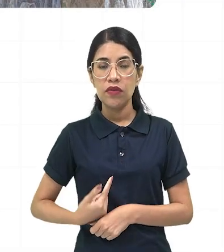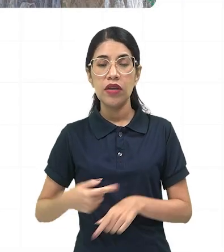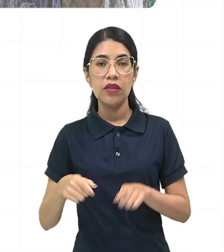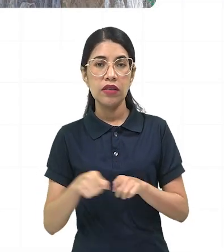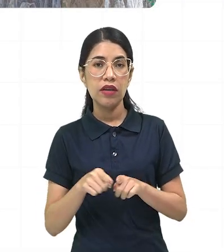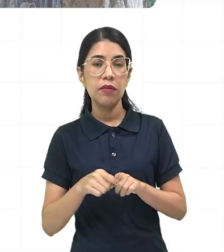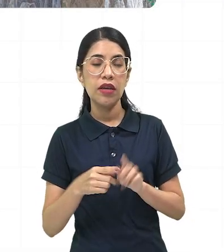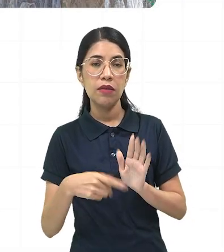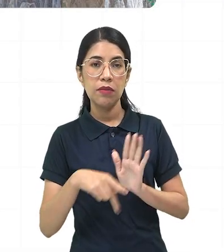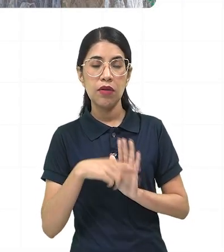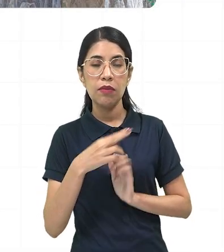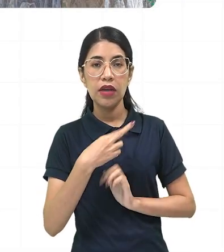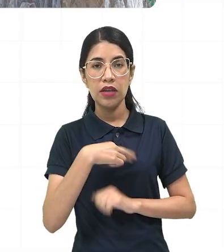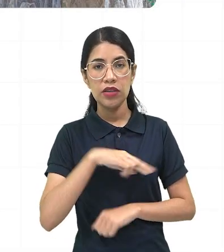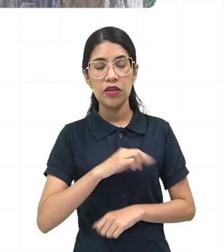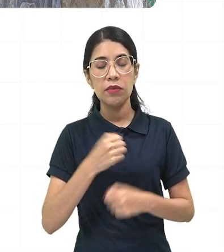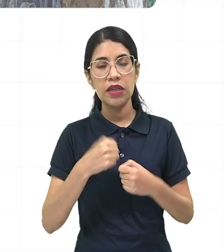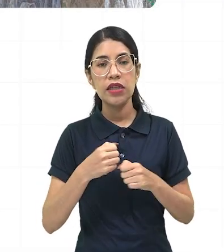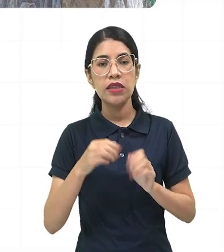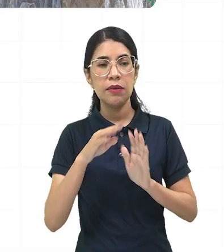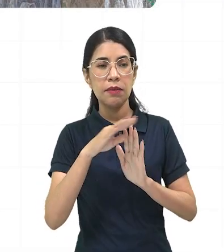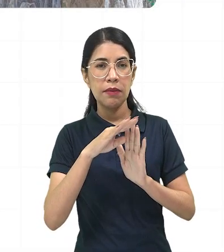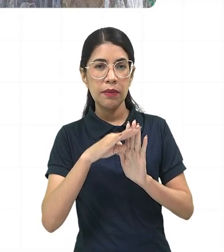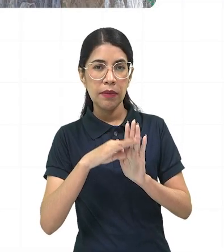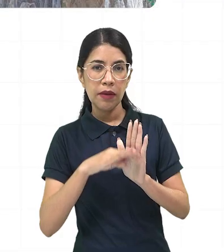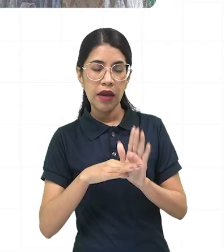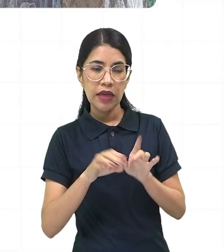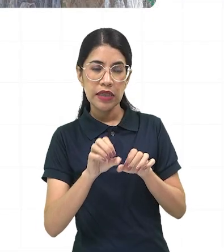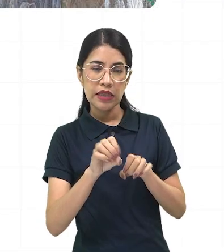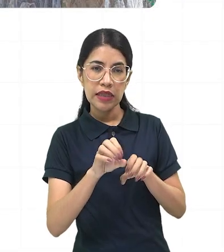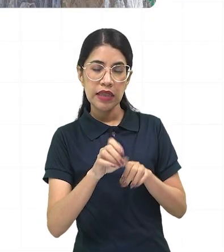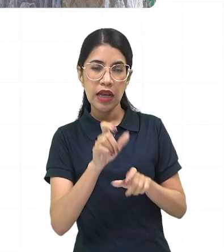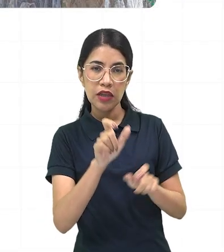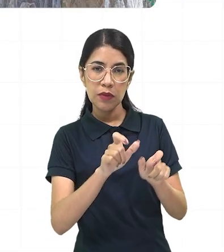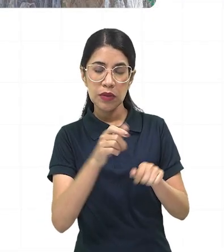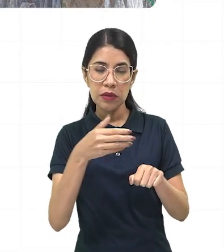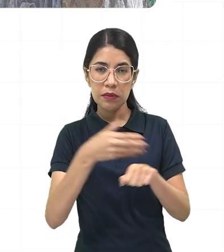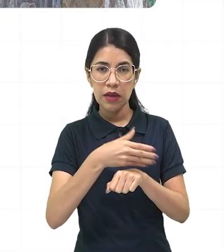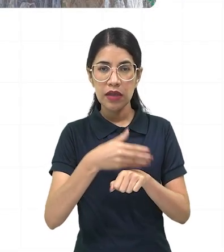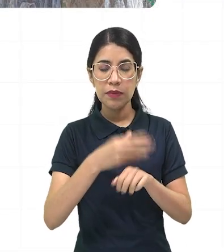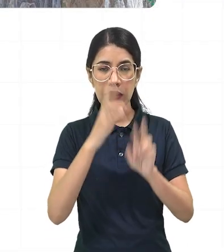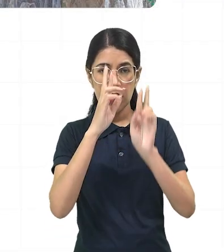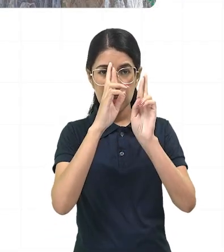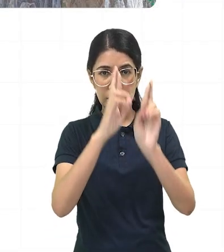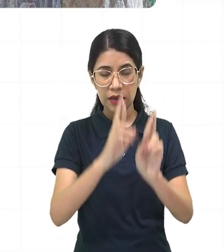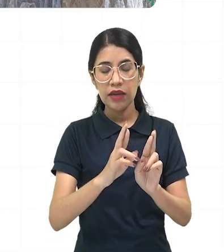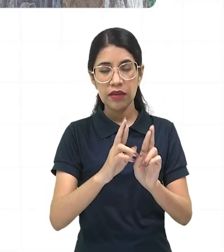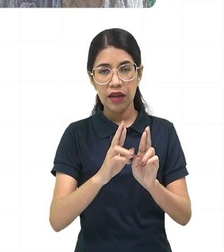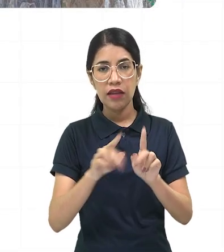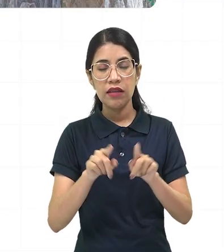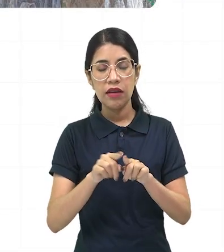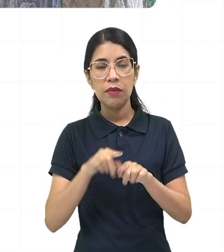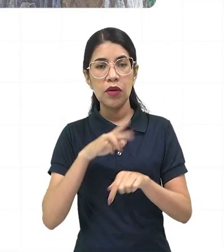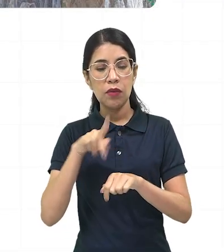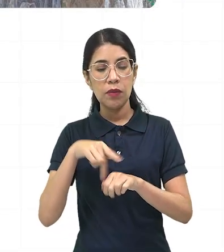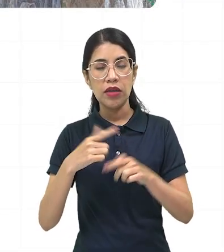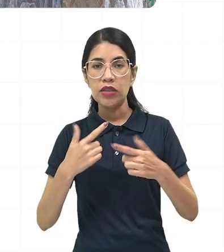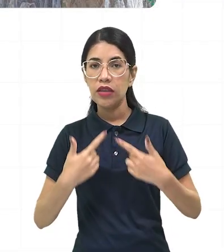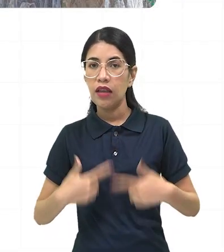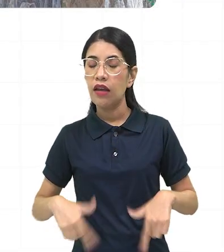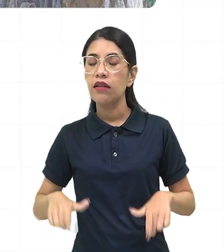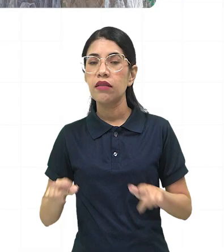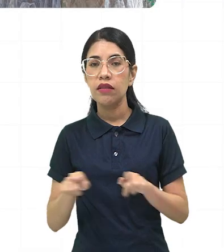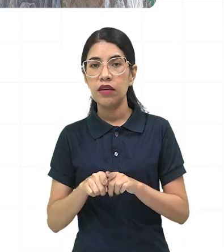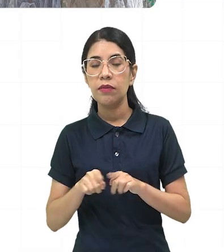mesmo pelas próprias religiões. As religiões deveriam ensinar os seus adeptos a respeitar a laicidade do Estado e